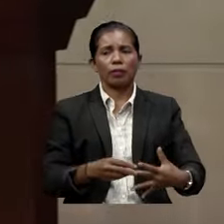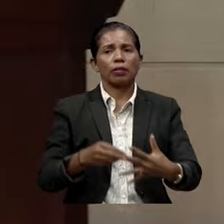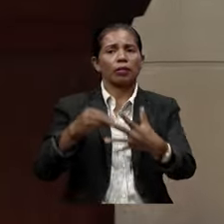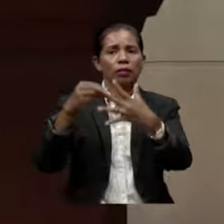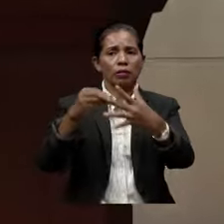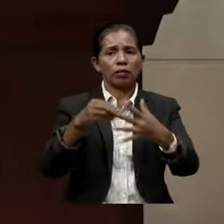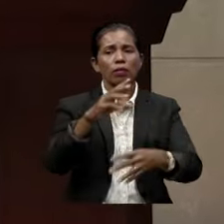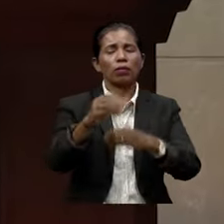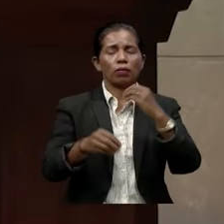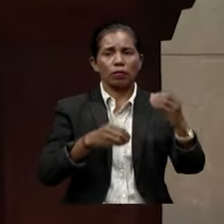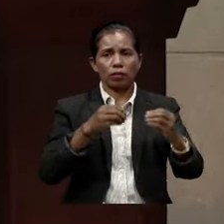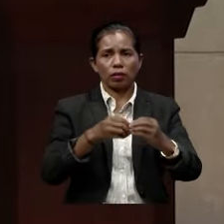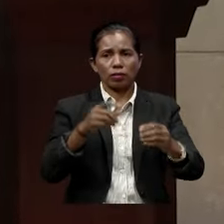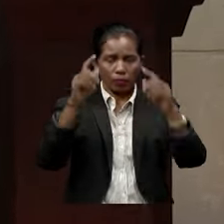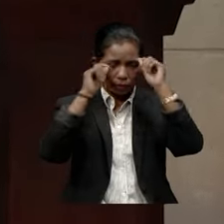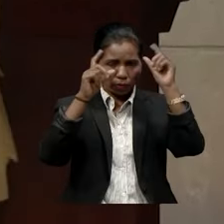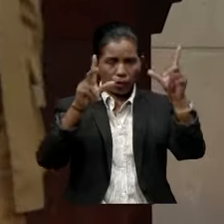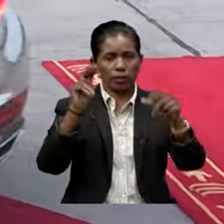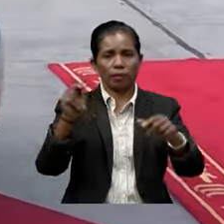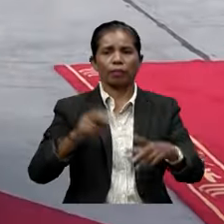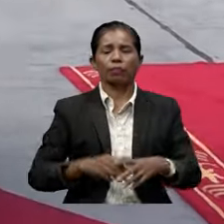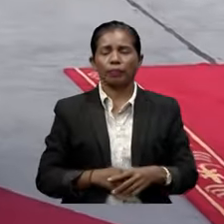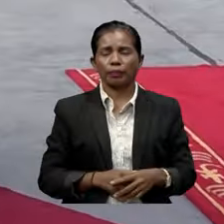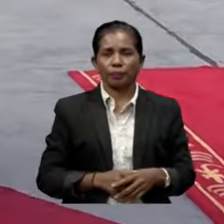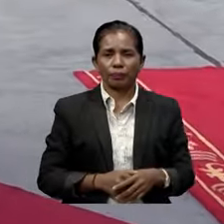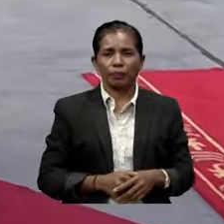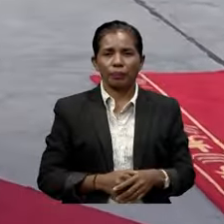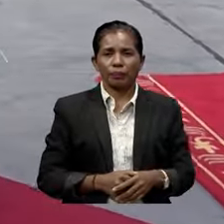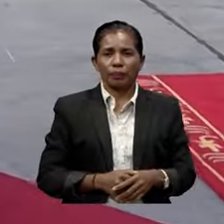resolução com a questão Timor-Leste. Agostinho da Costa, Romaldo Neves, GMN.